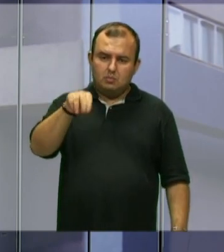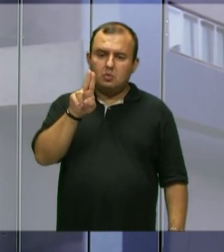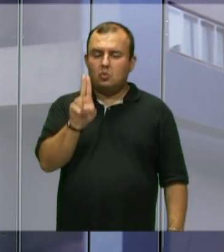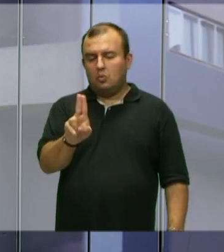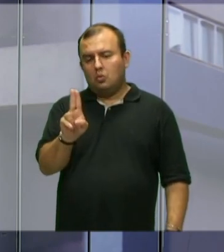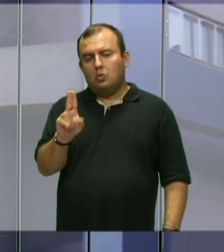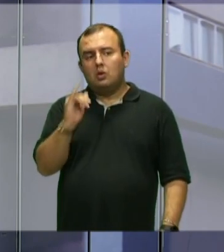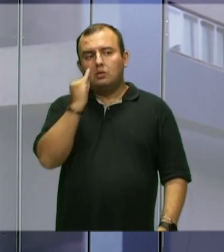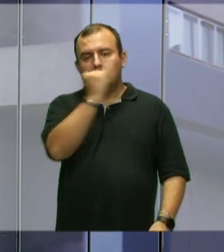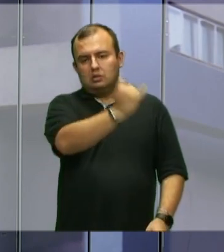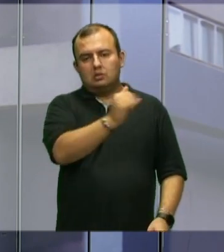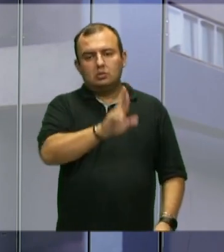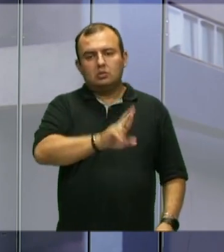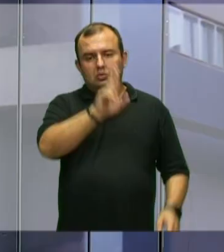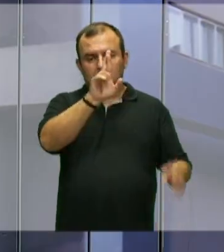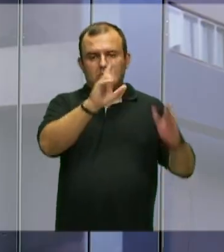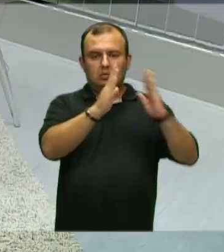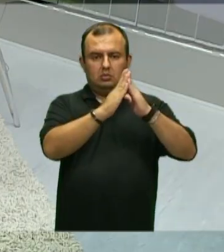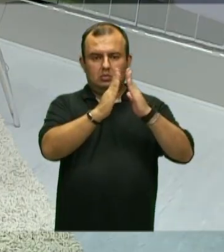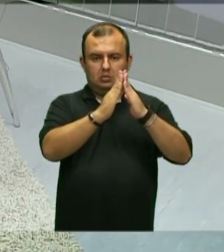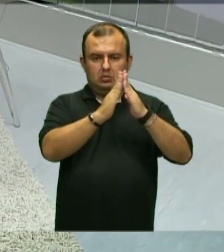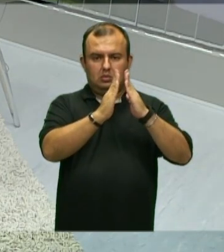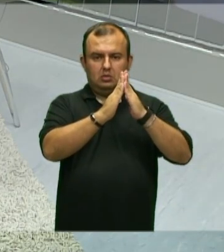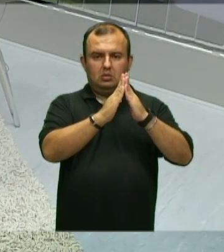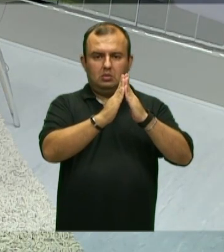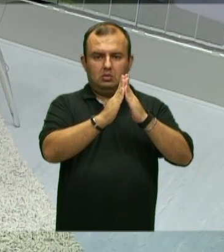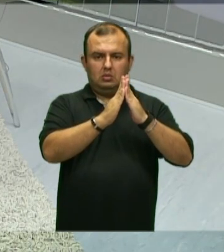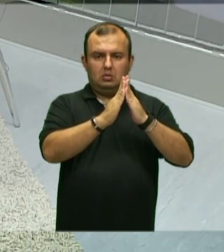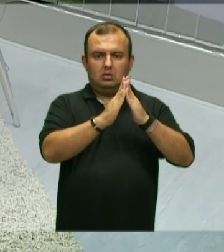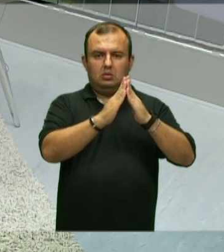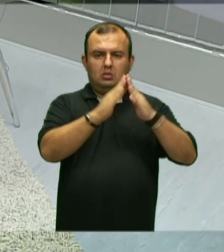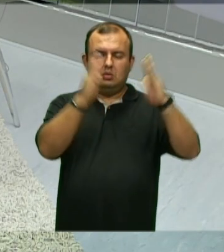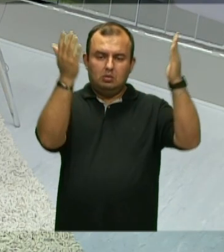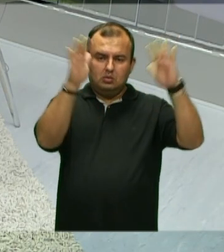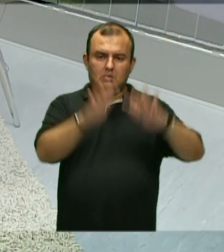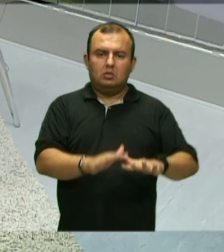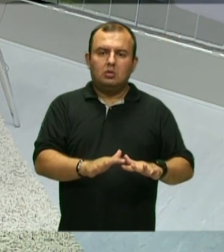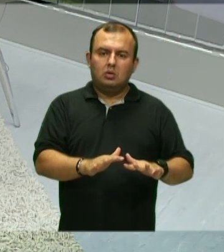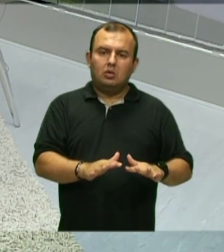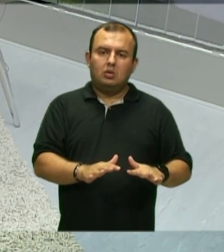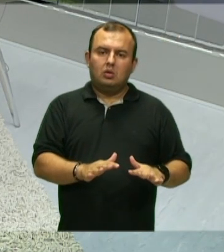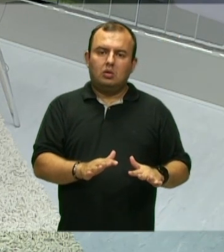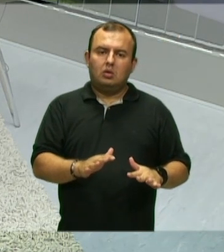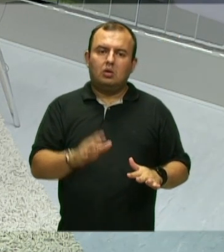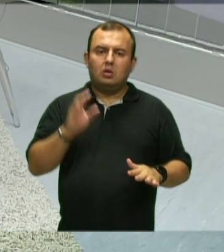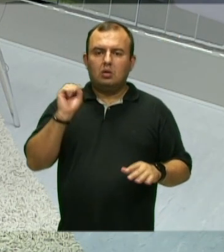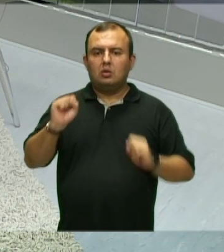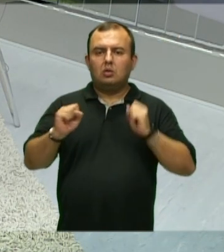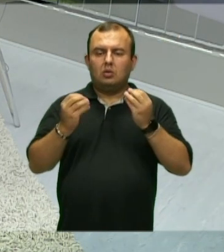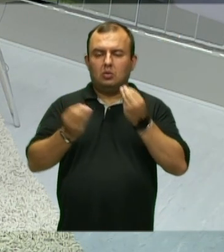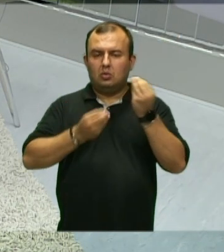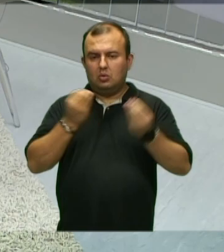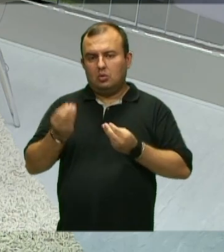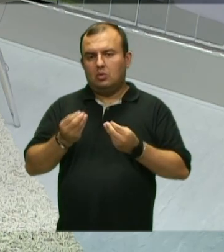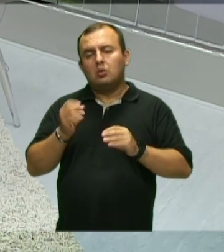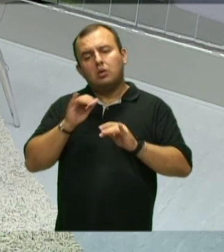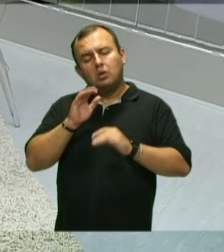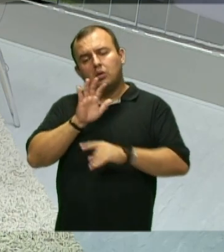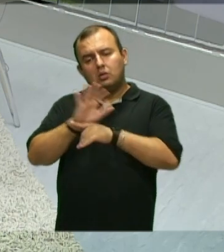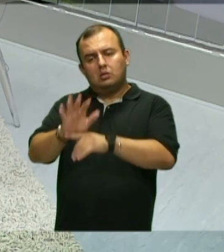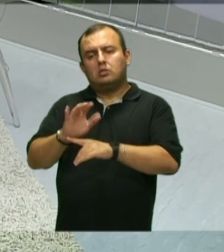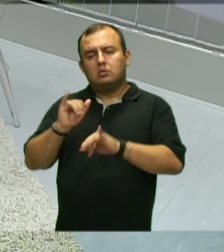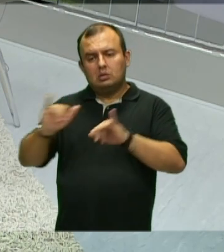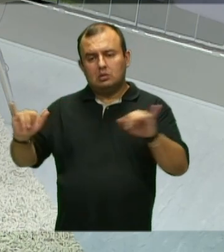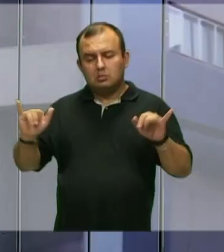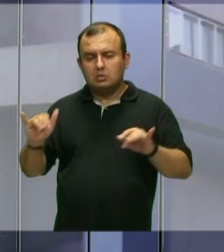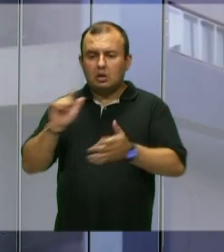proprietário para que o proprietário demolisse, desculpa, ou se não demolir, que tome alguma iniciativa para poder estar limpando